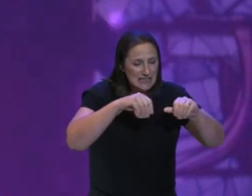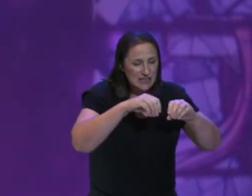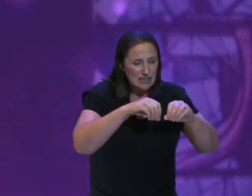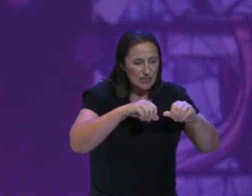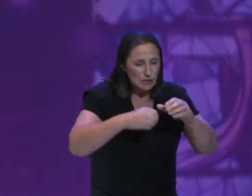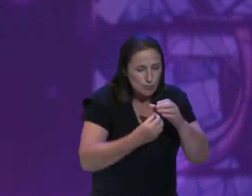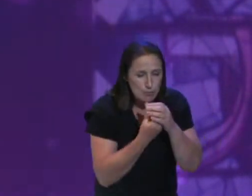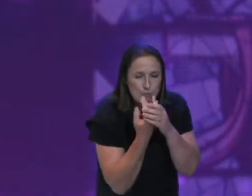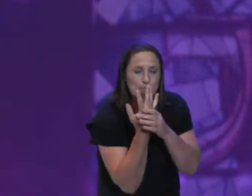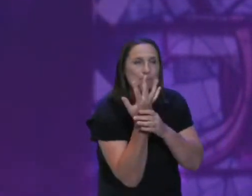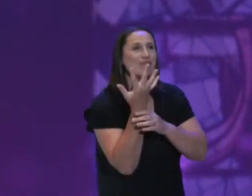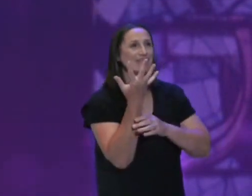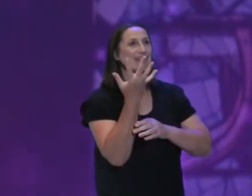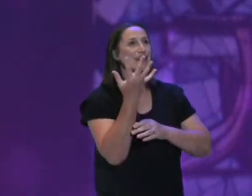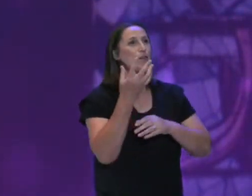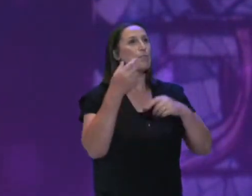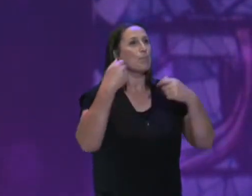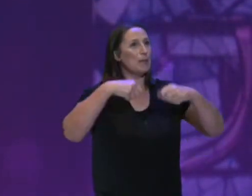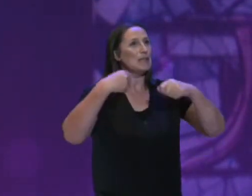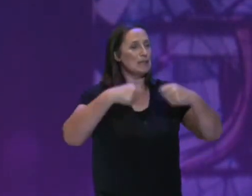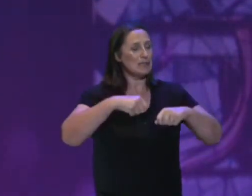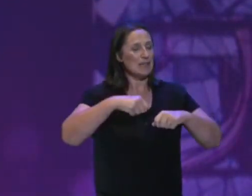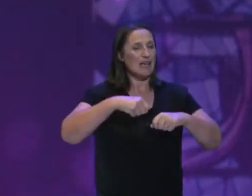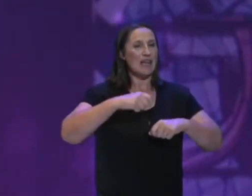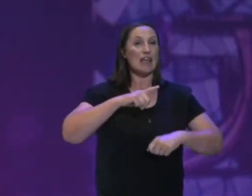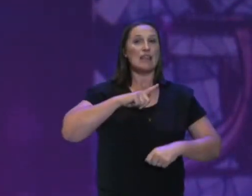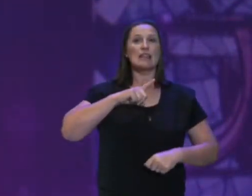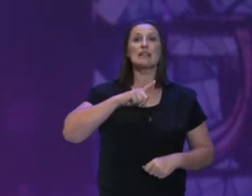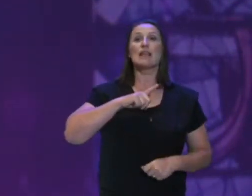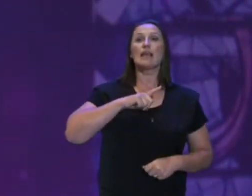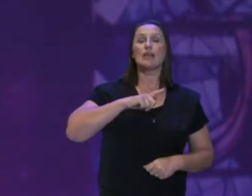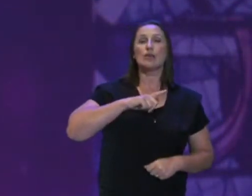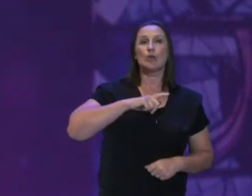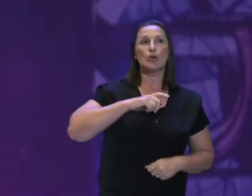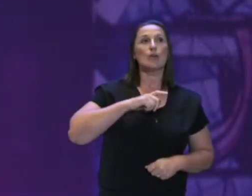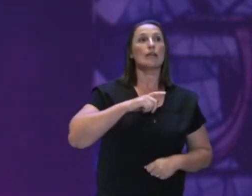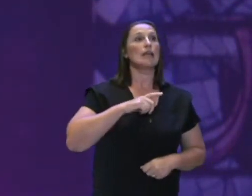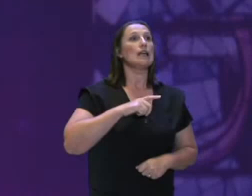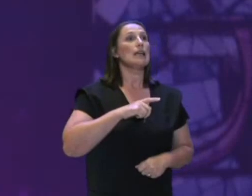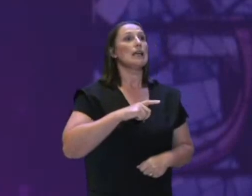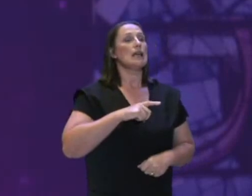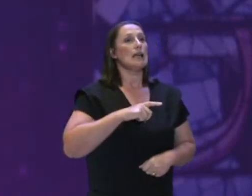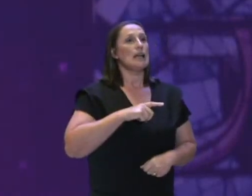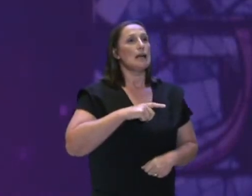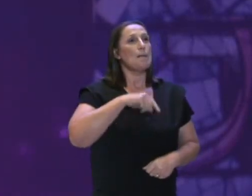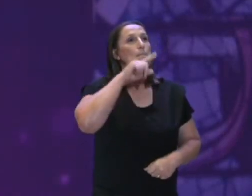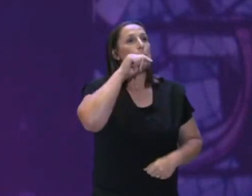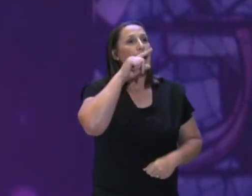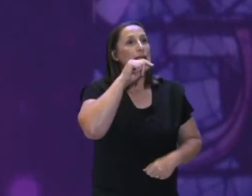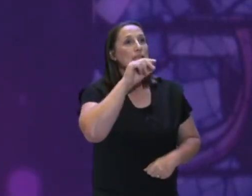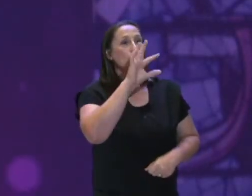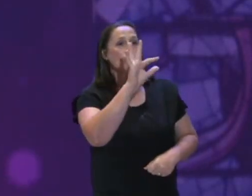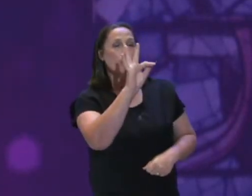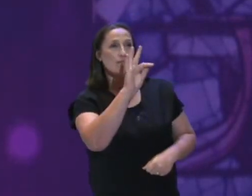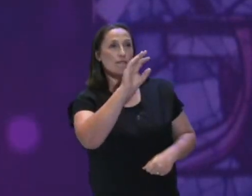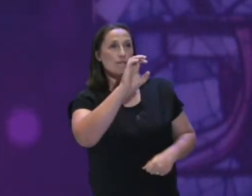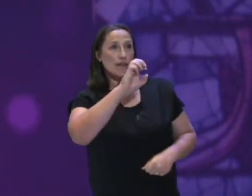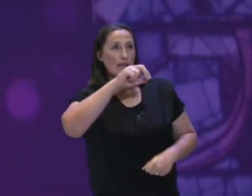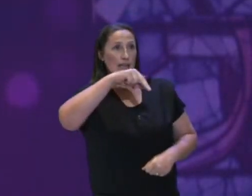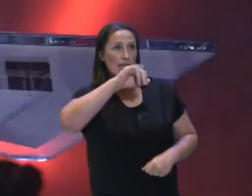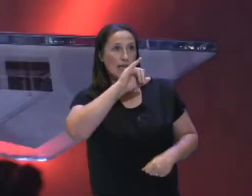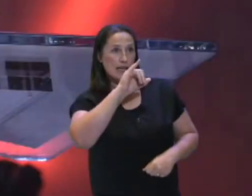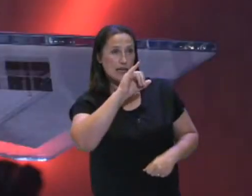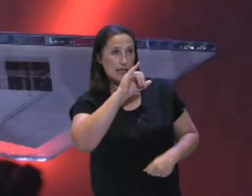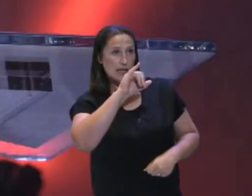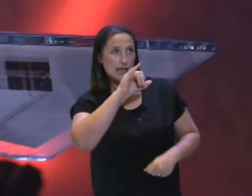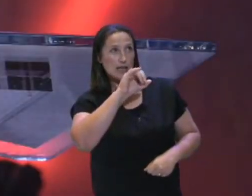E ela tem aquela ideia, não é, da fênix, que é capaz de renascer das suas próprias cinzas,